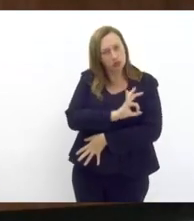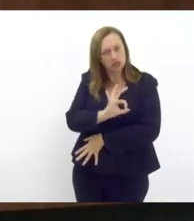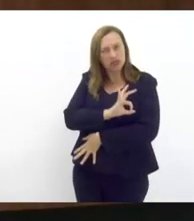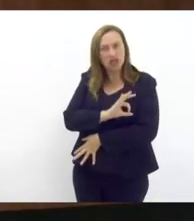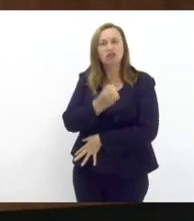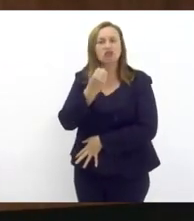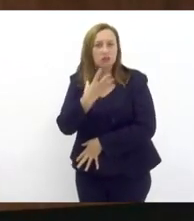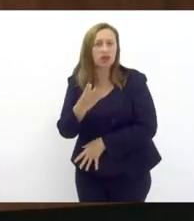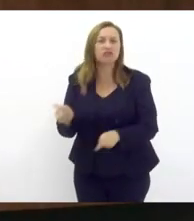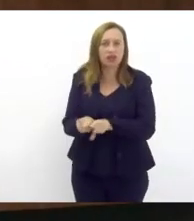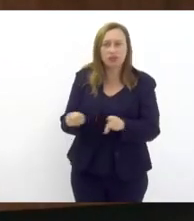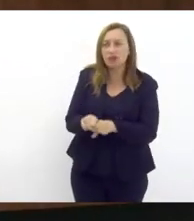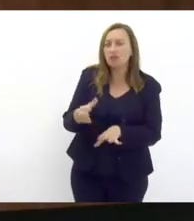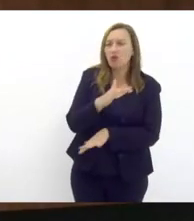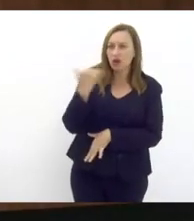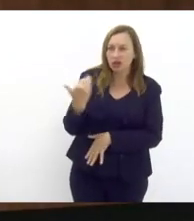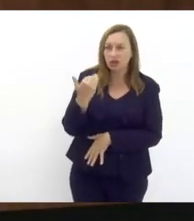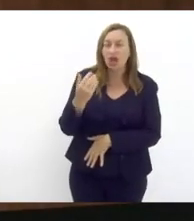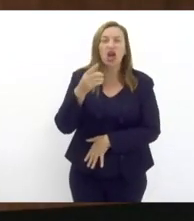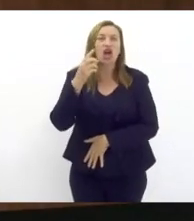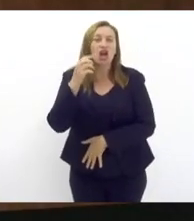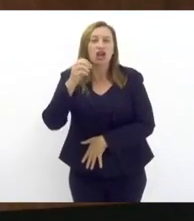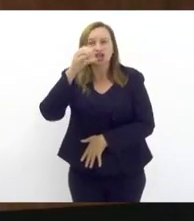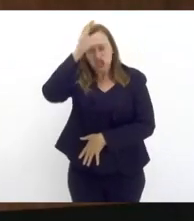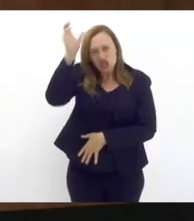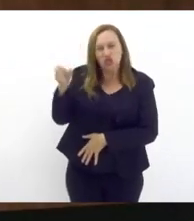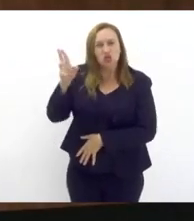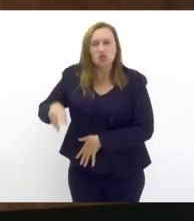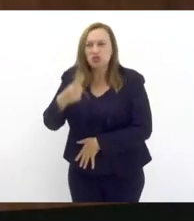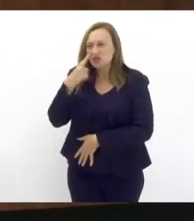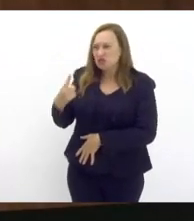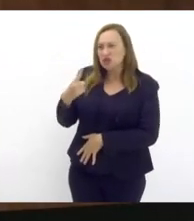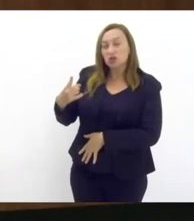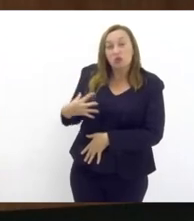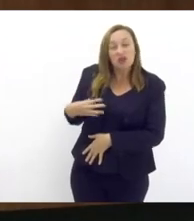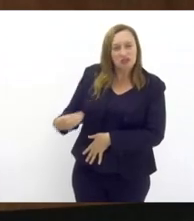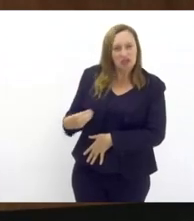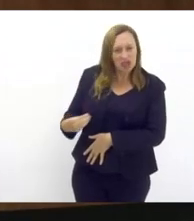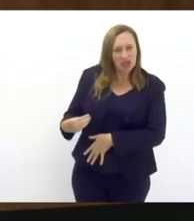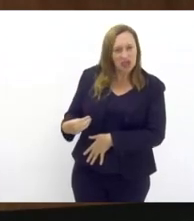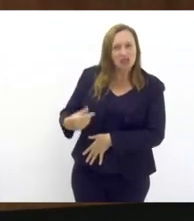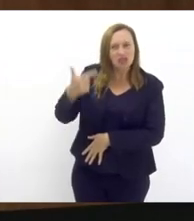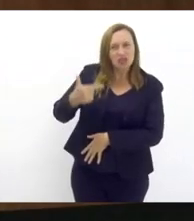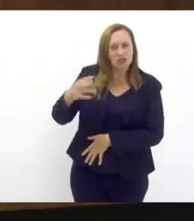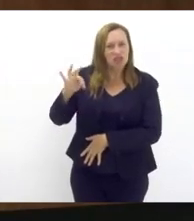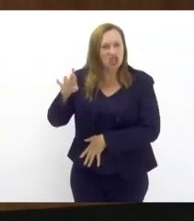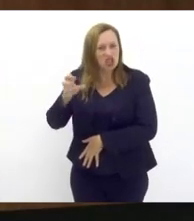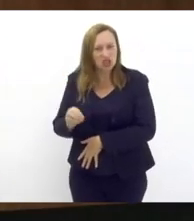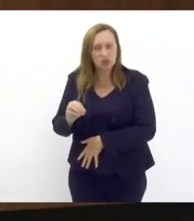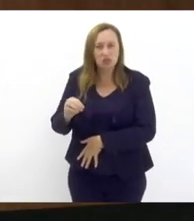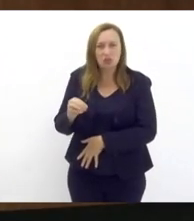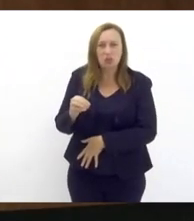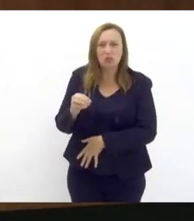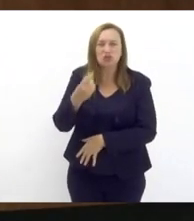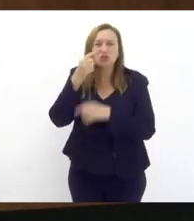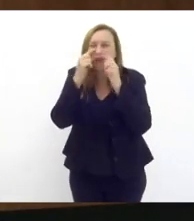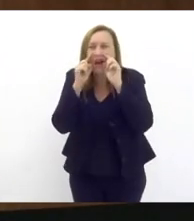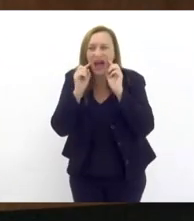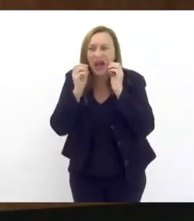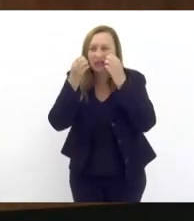que vêm perdendo a sua vida. Tia Ju, você visse ontem como a filha do segundo sargento Cavalcante chorava, era